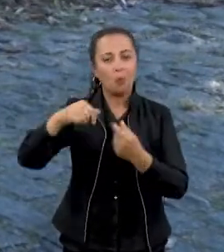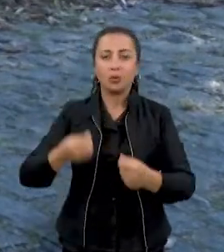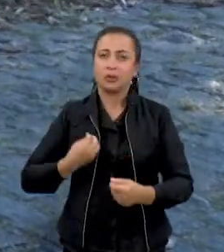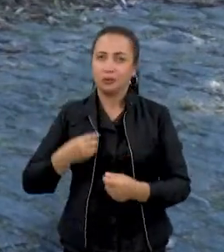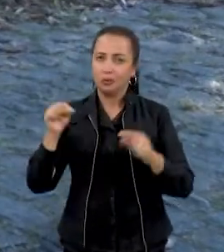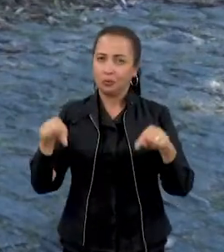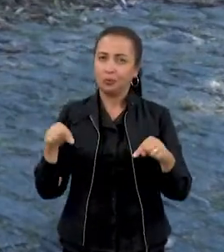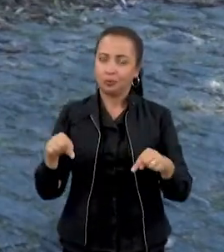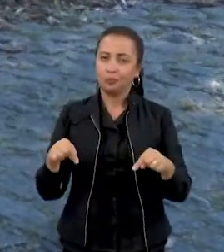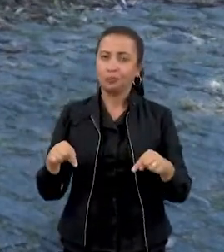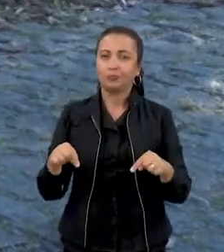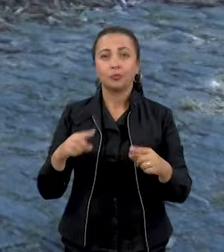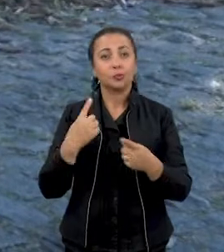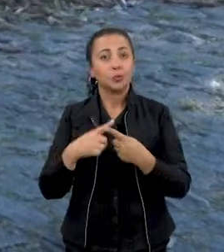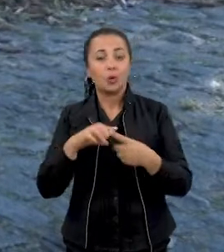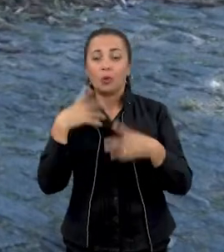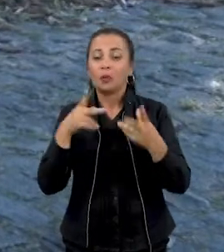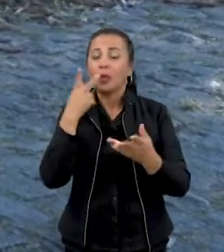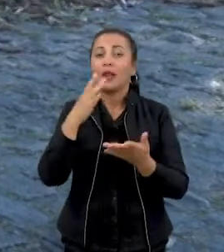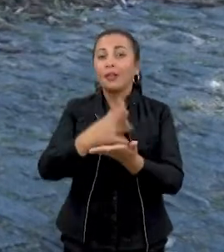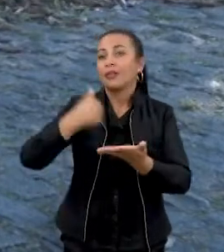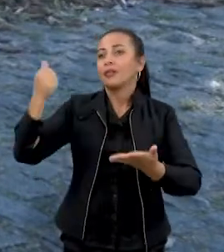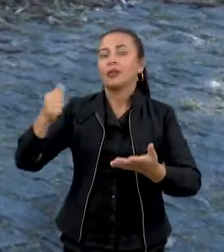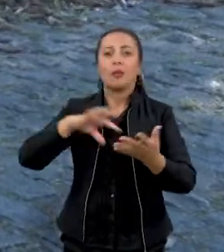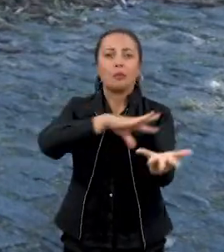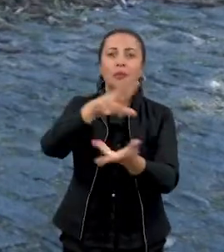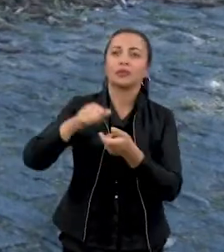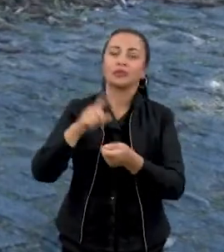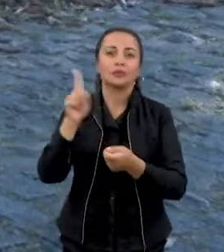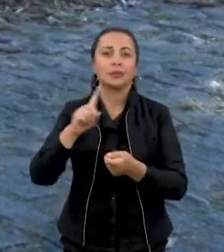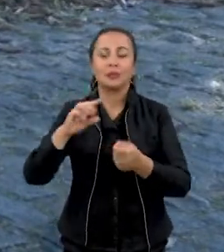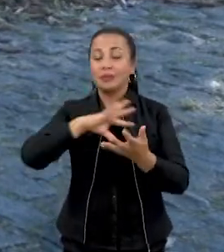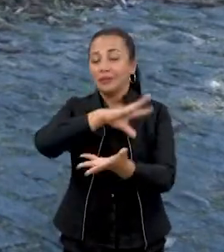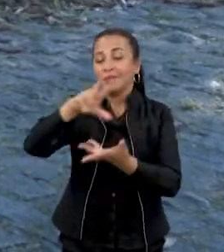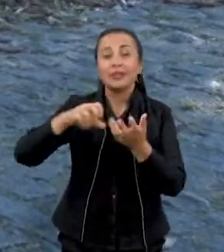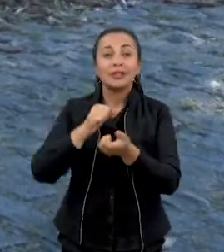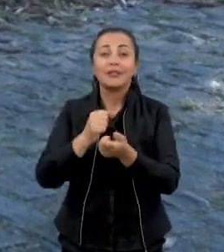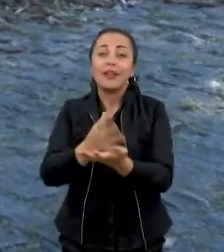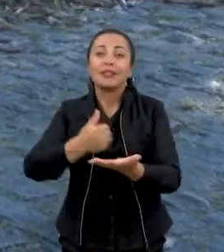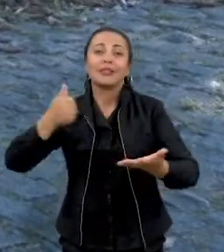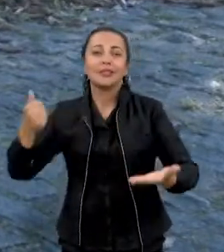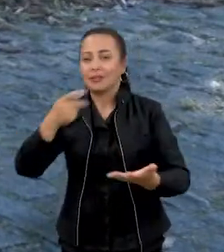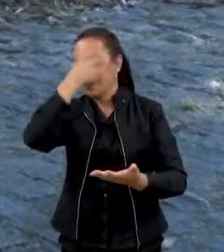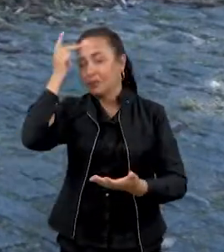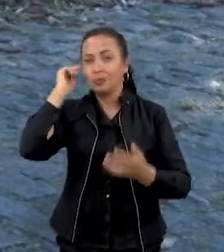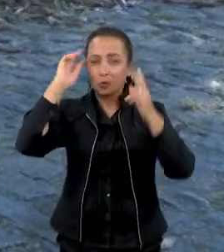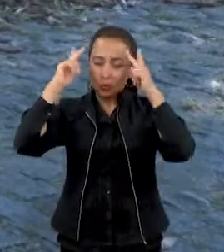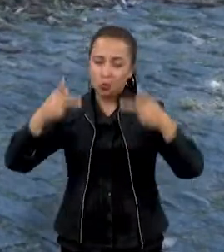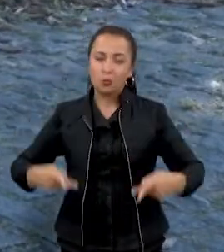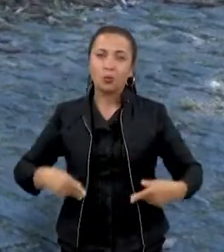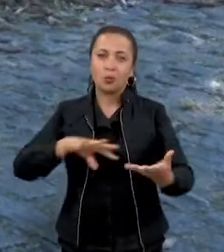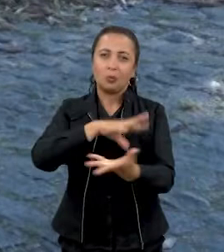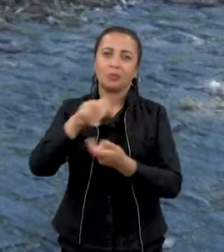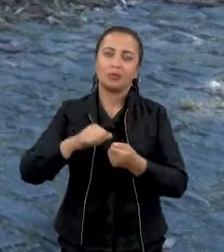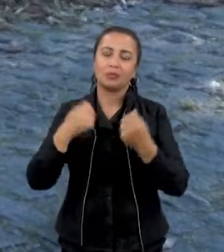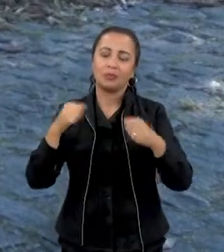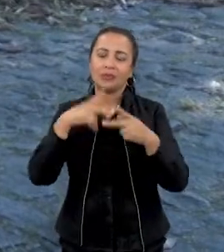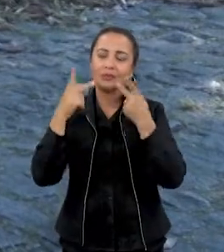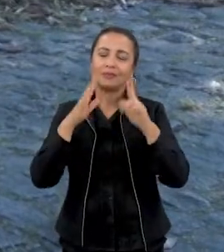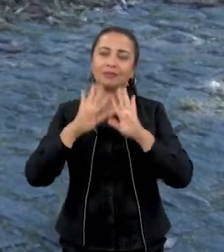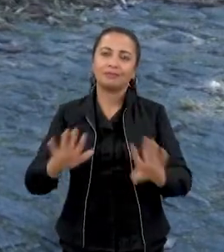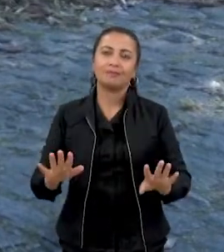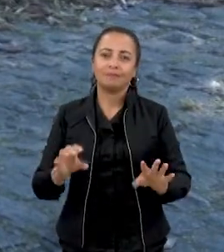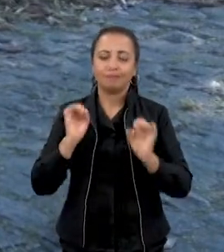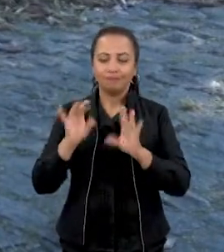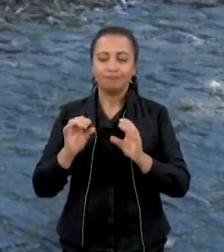mundo aí. Porque quando a gente diz assim, salve o planeta, não é salvar o planeta, gente. Salve a espécie humana do planeta. É isso que a gente tem que